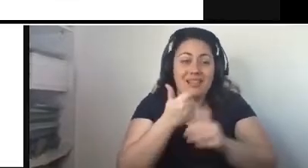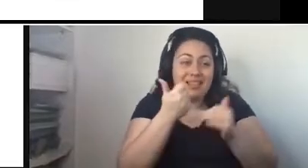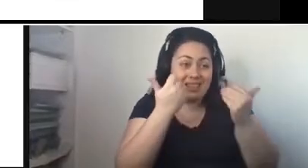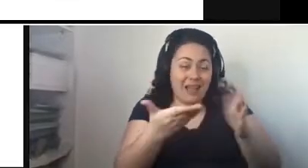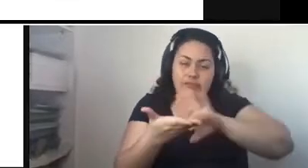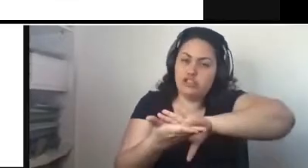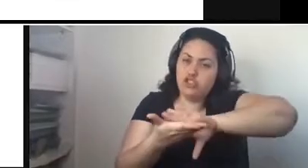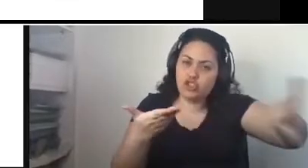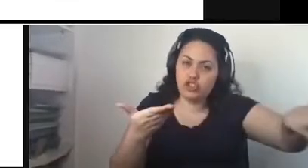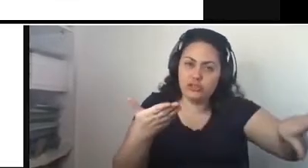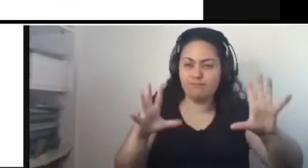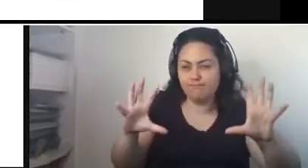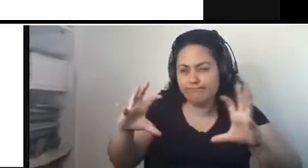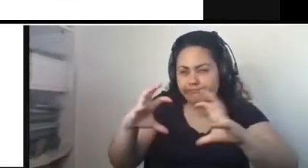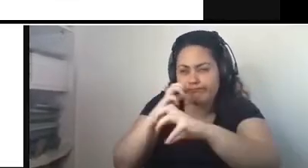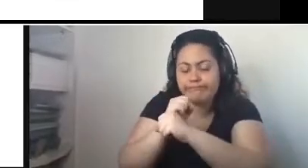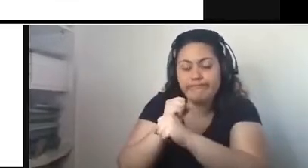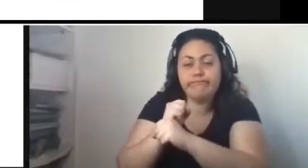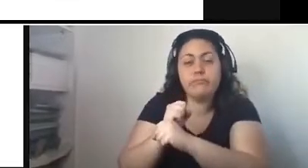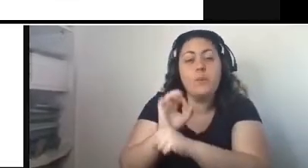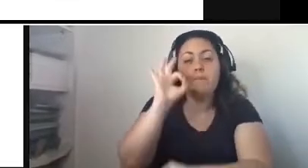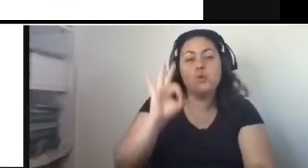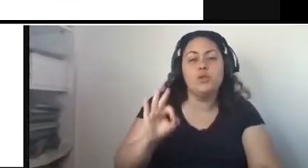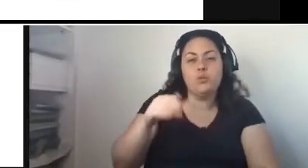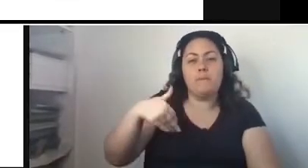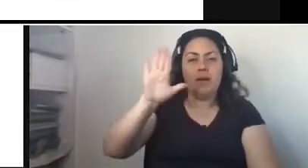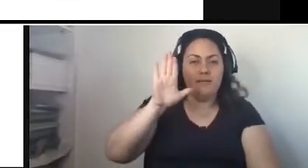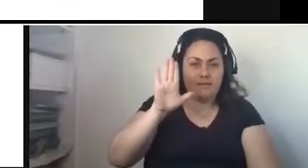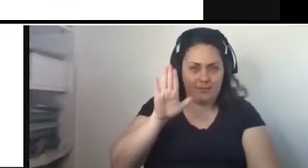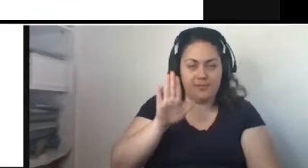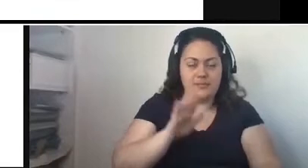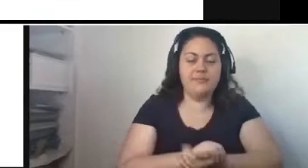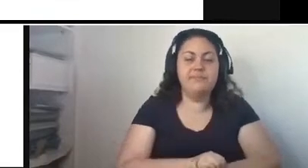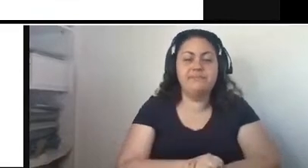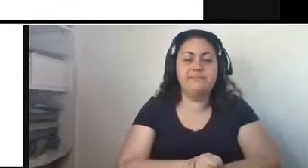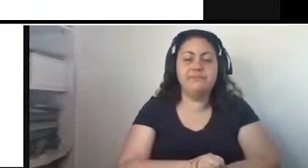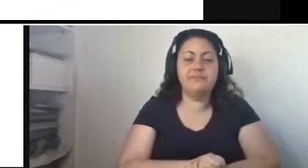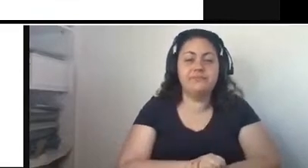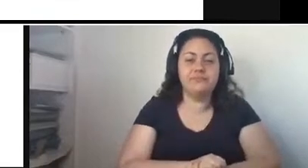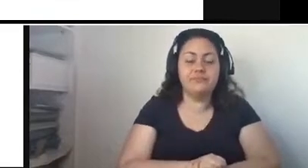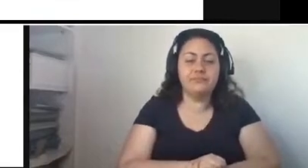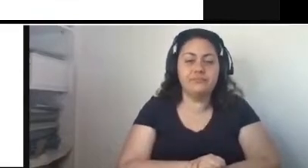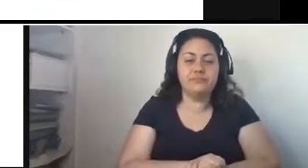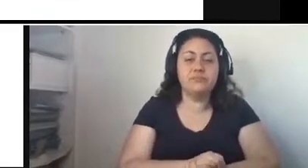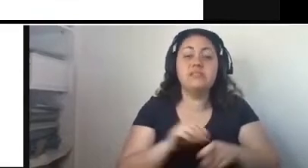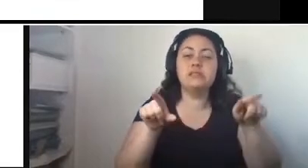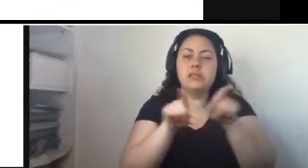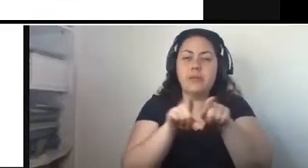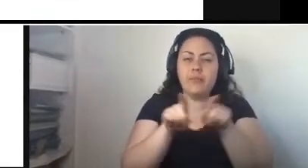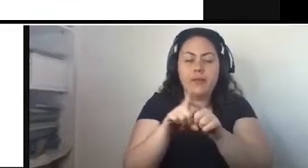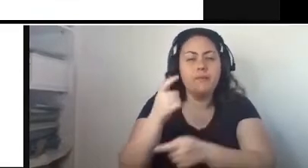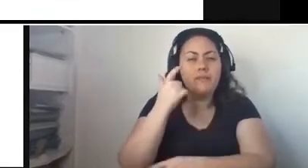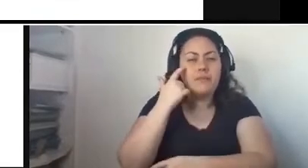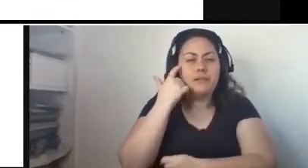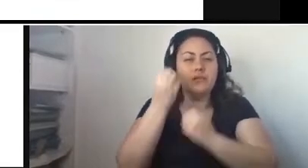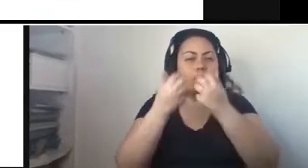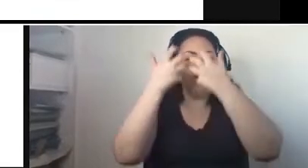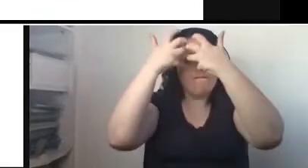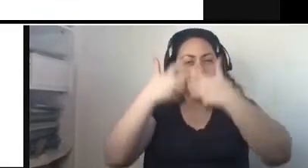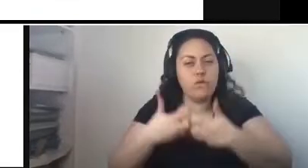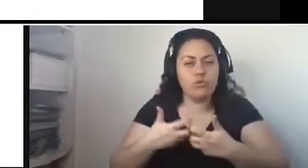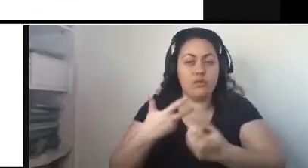teve uma eficácia aparentemente mais alta. Uma outra razão para ter eficácias diferentes, a mesma vacina ter eficácias